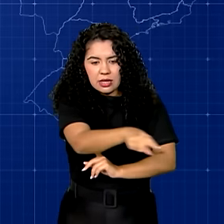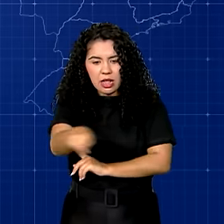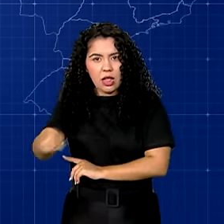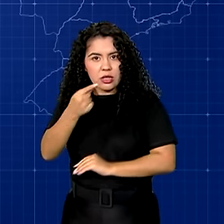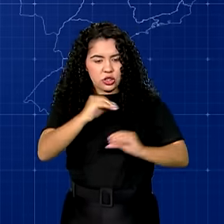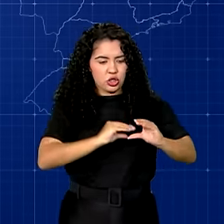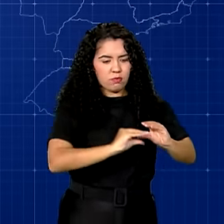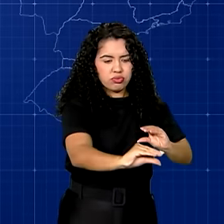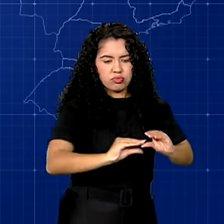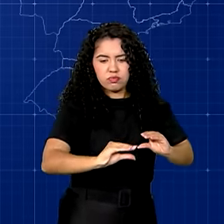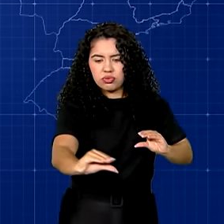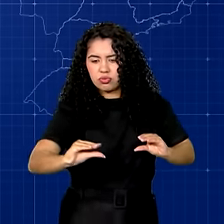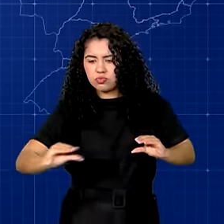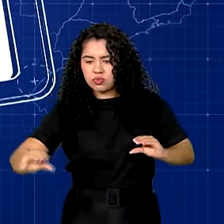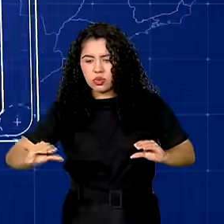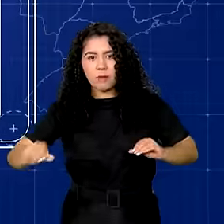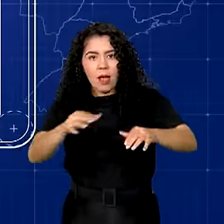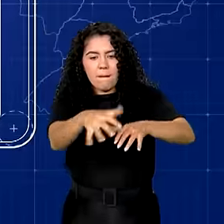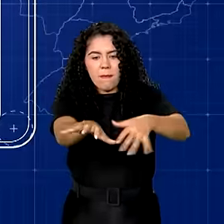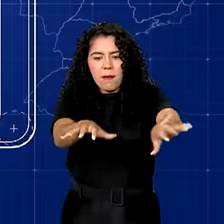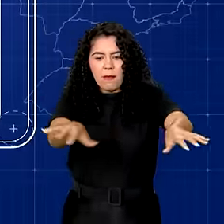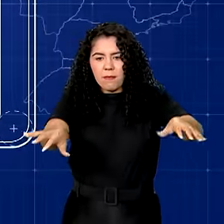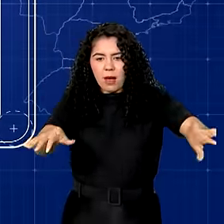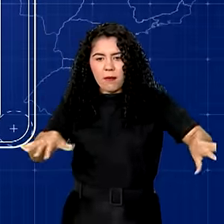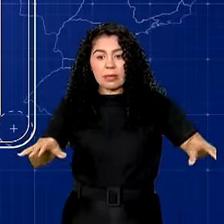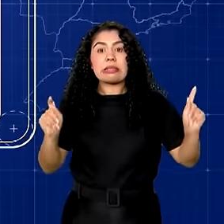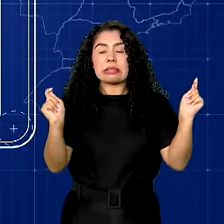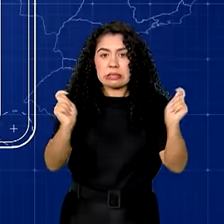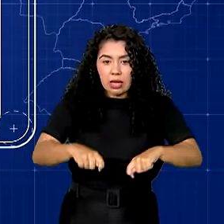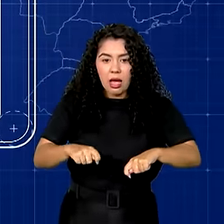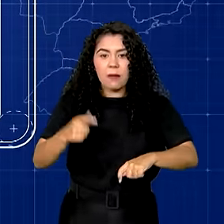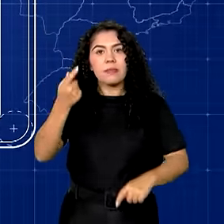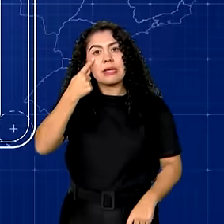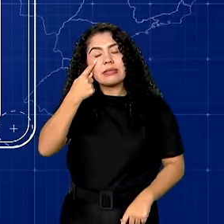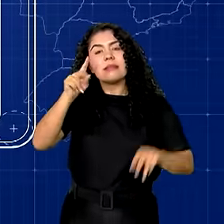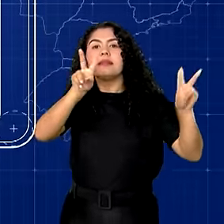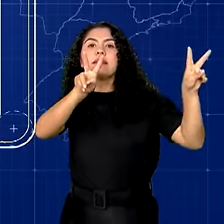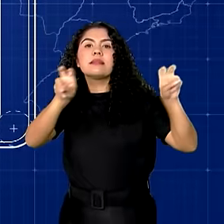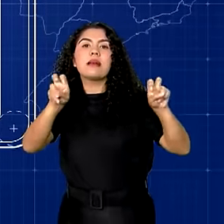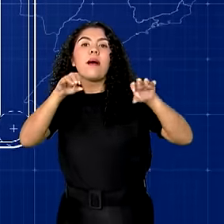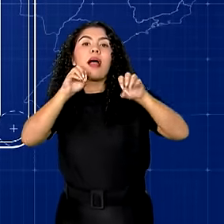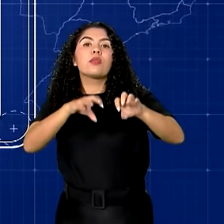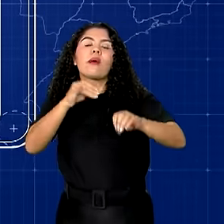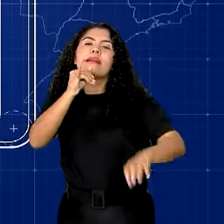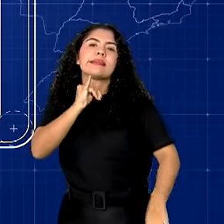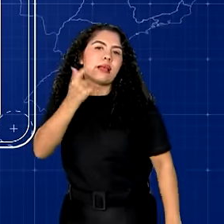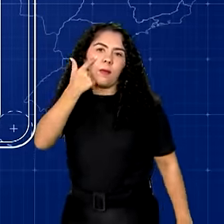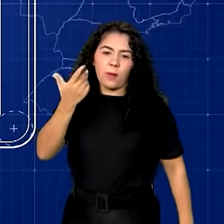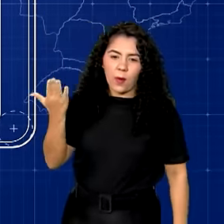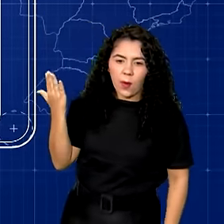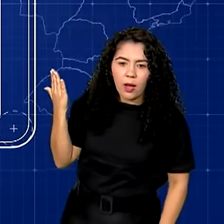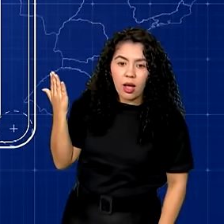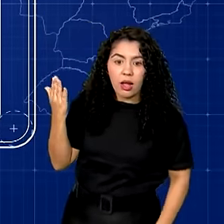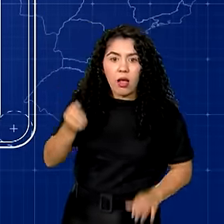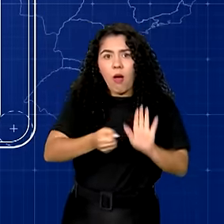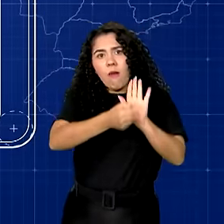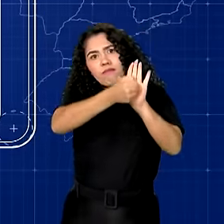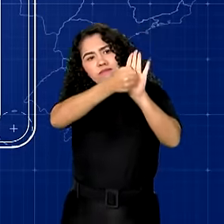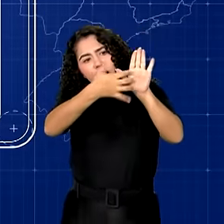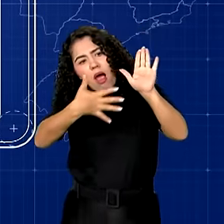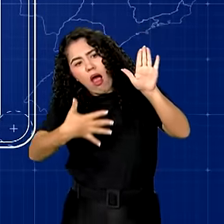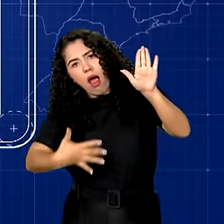ser visualizadas de forma separada. Eu vou escolher primeiro o tema educação. Dá só uma olhada aqui. Quantos programas